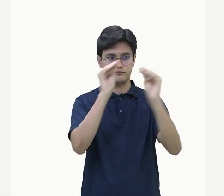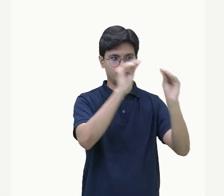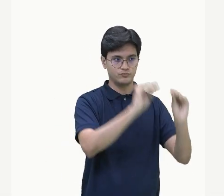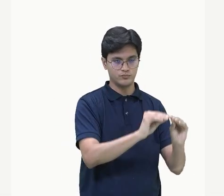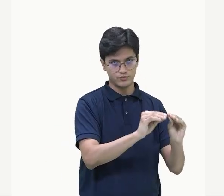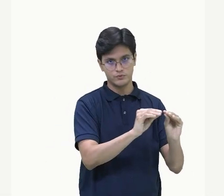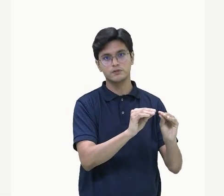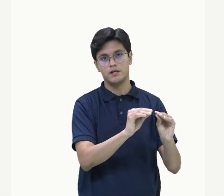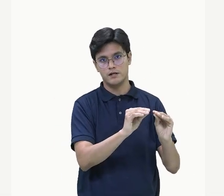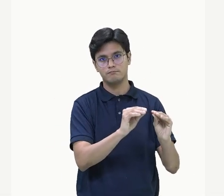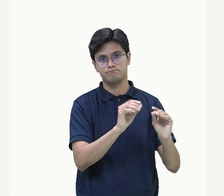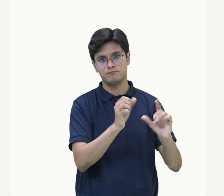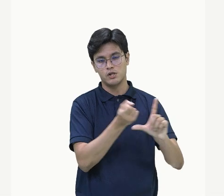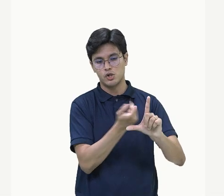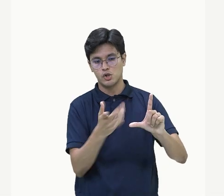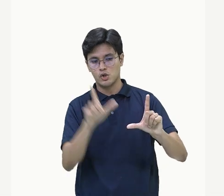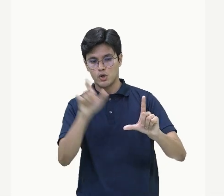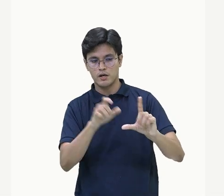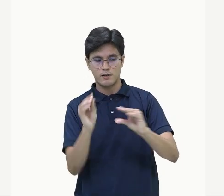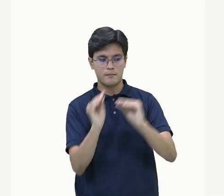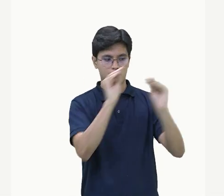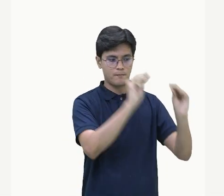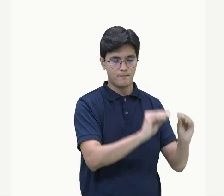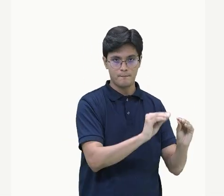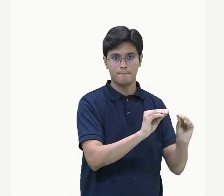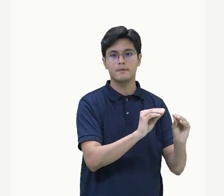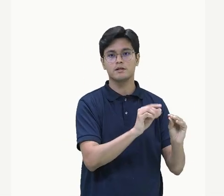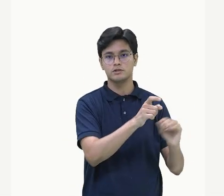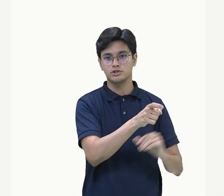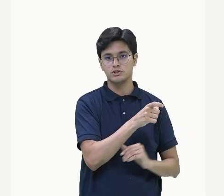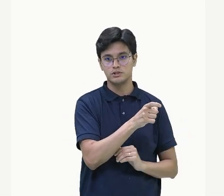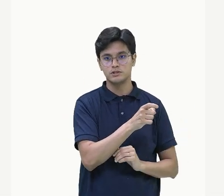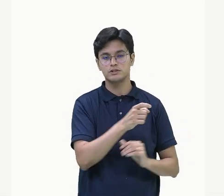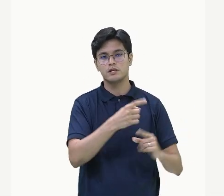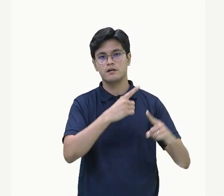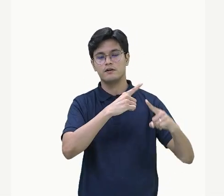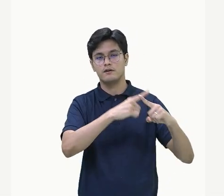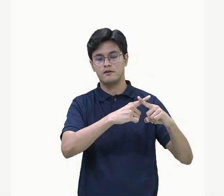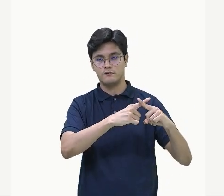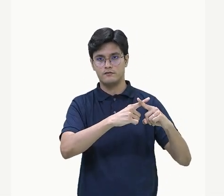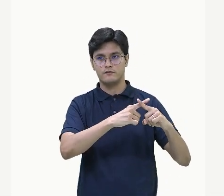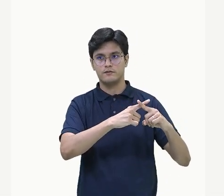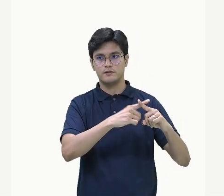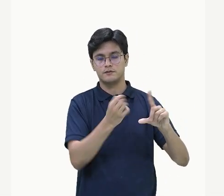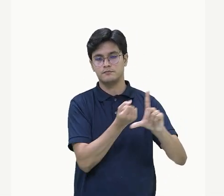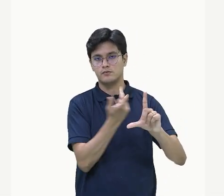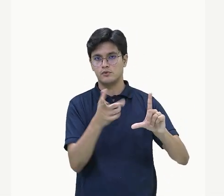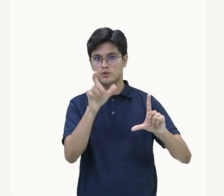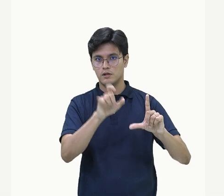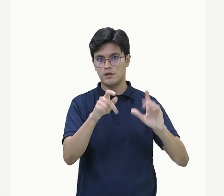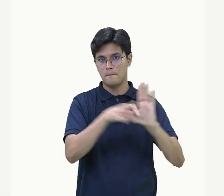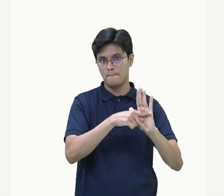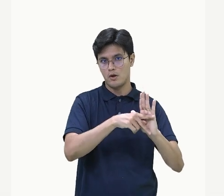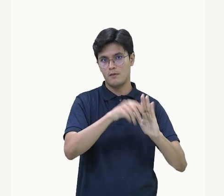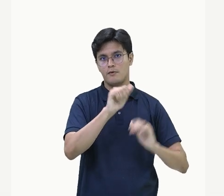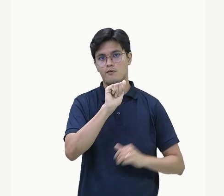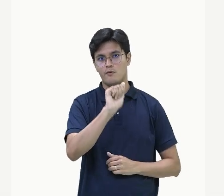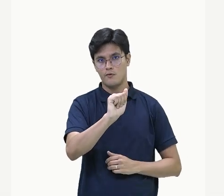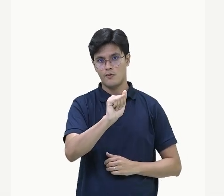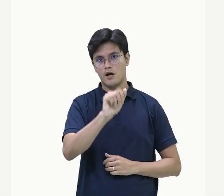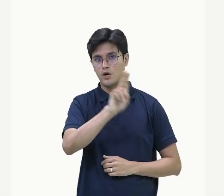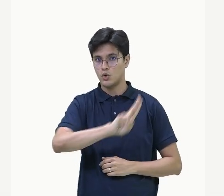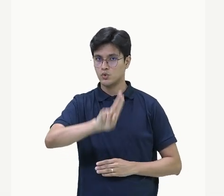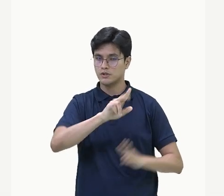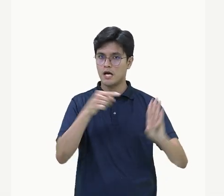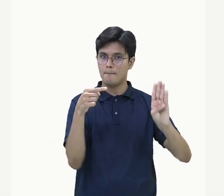logaritmo, olha só, o x vem para cá, vezes o logaritmo de a na base a. Vejam que